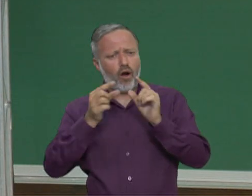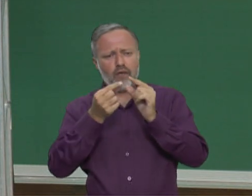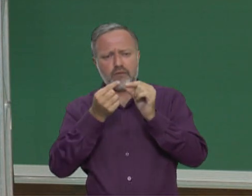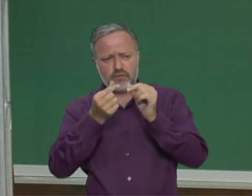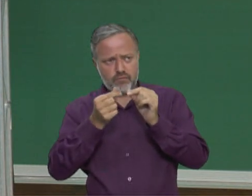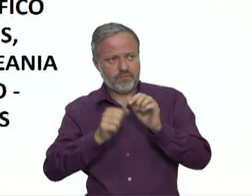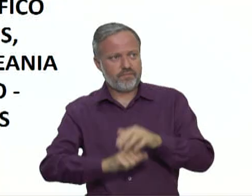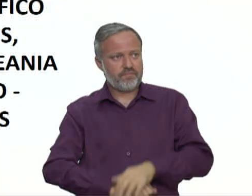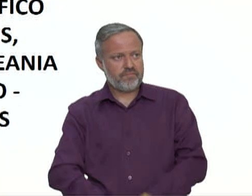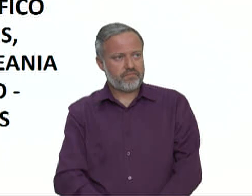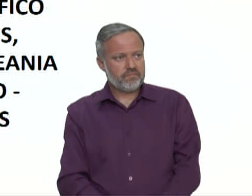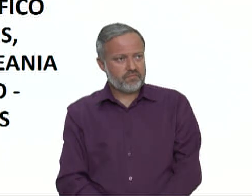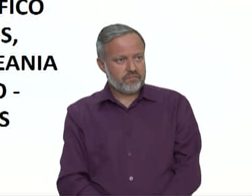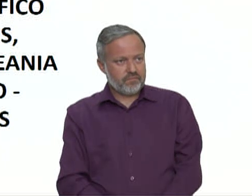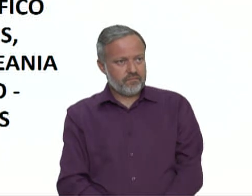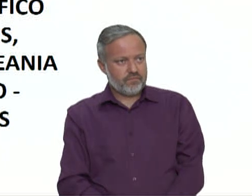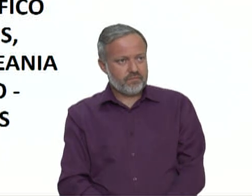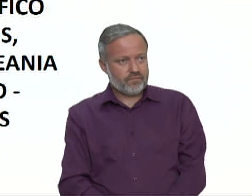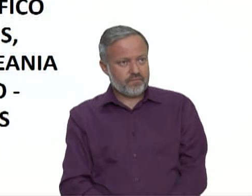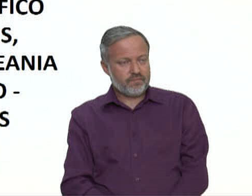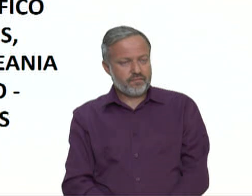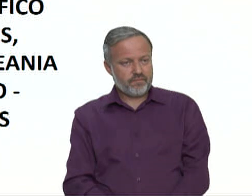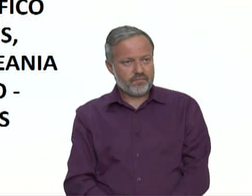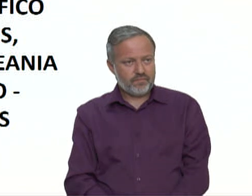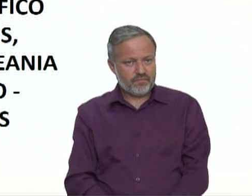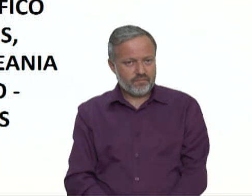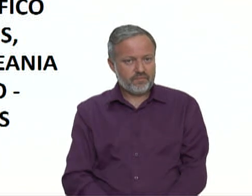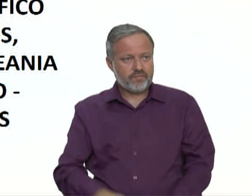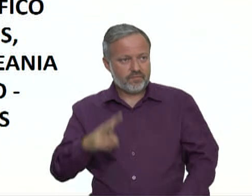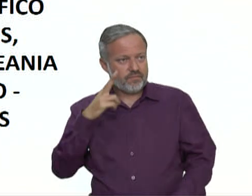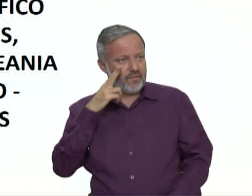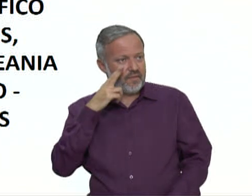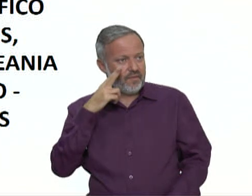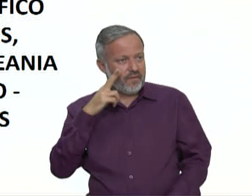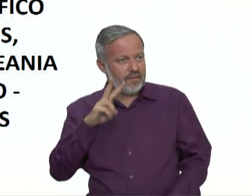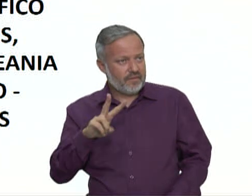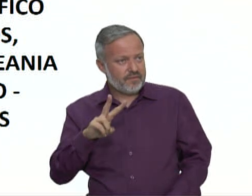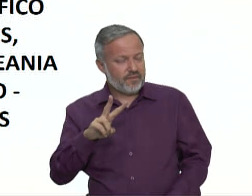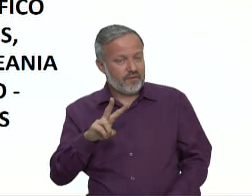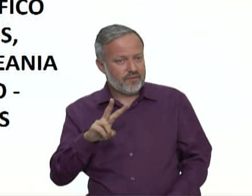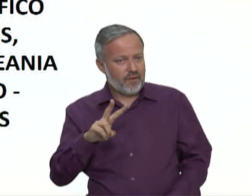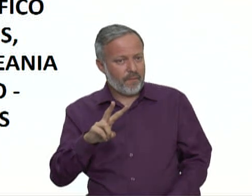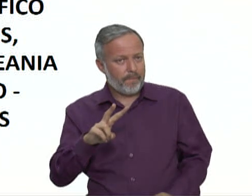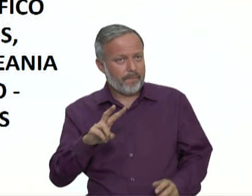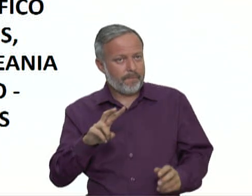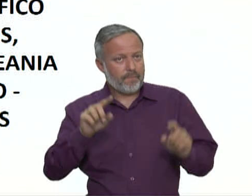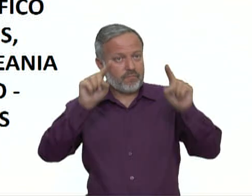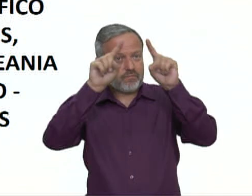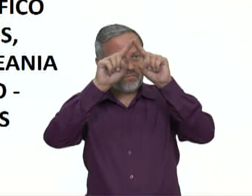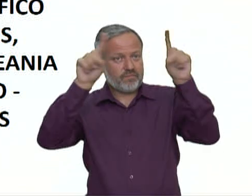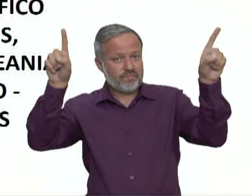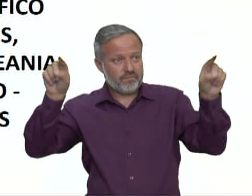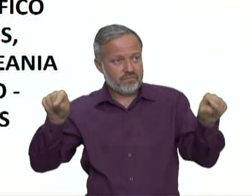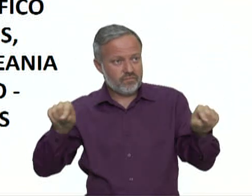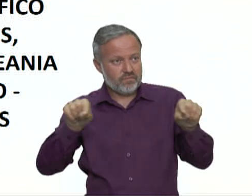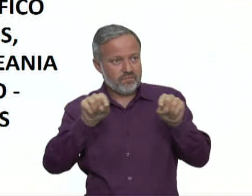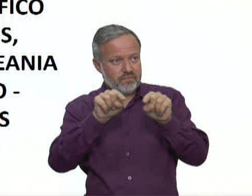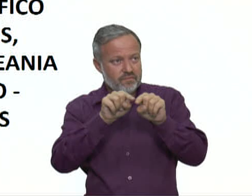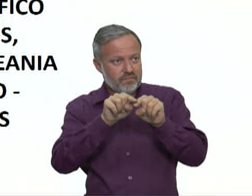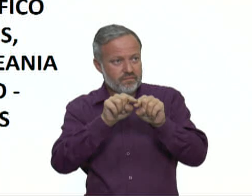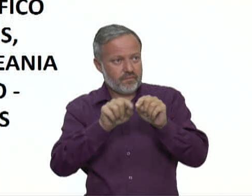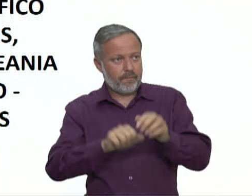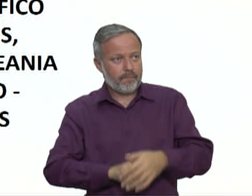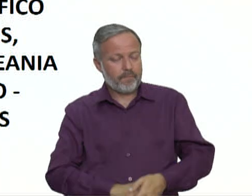economia. Aqui eu fiz um gráfico, né, um mapa conceitual, para fazer um resumo para vocês,